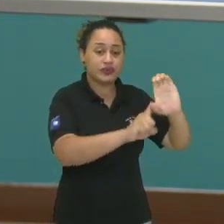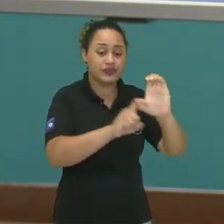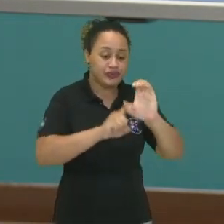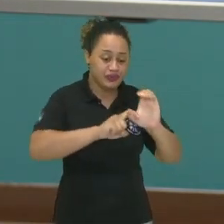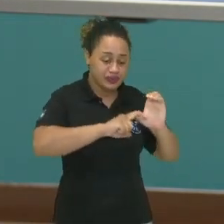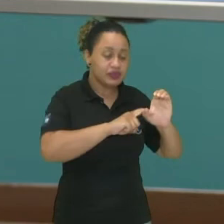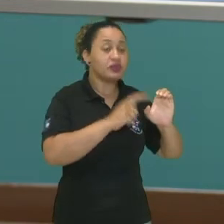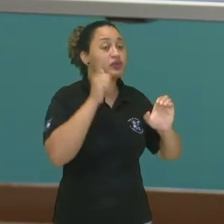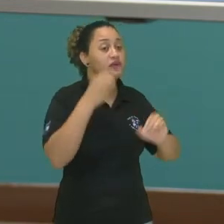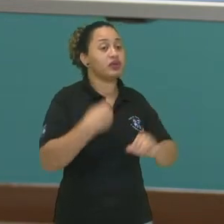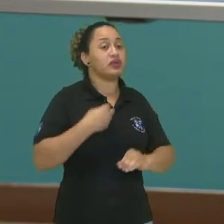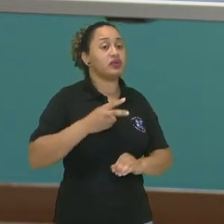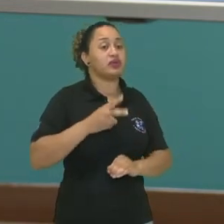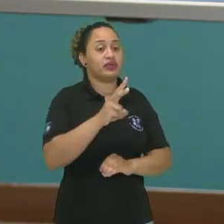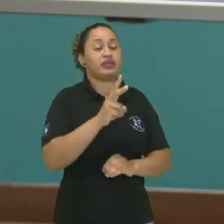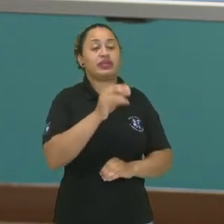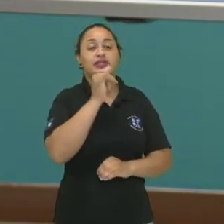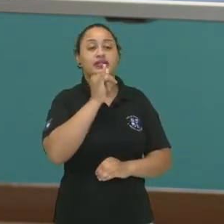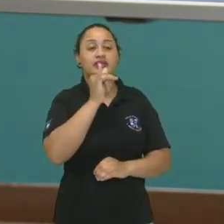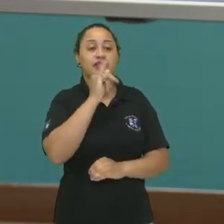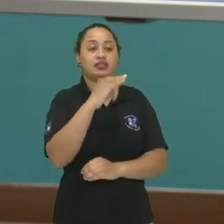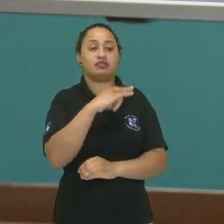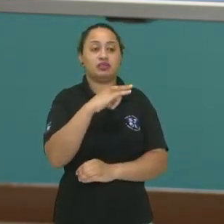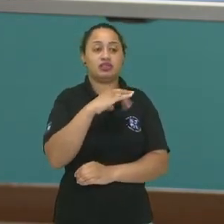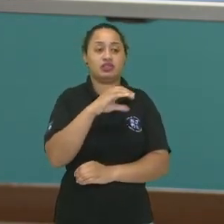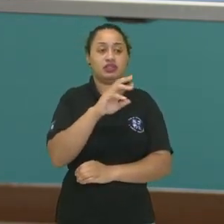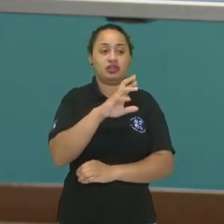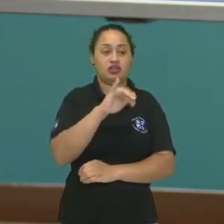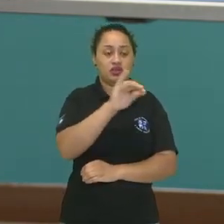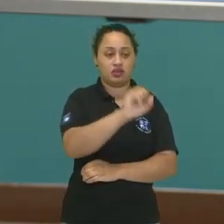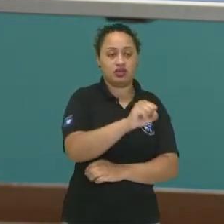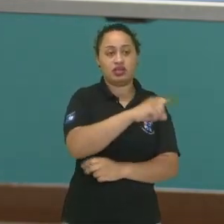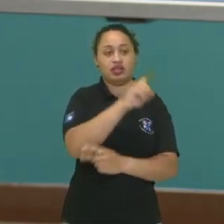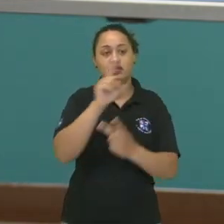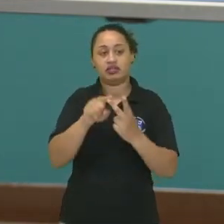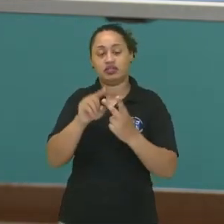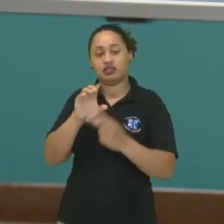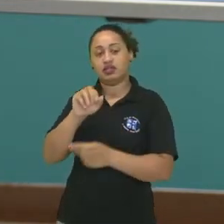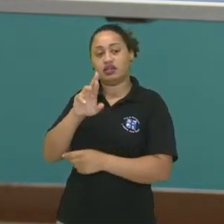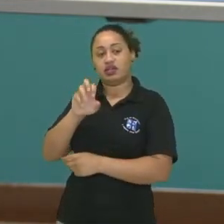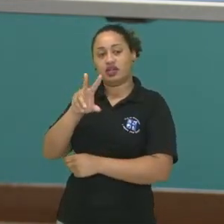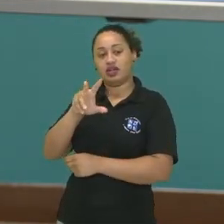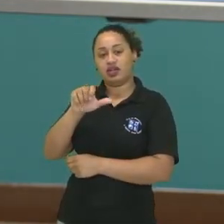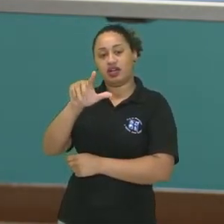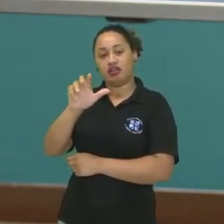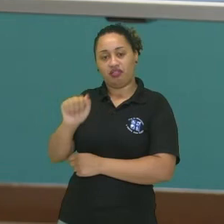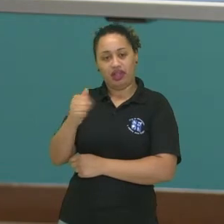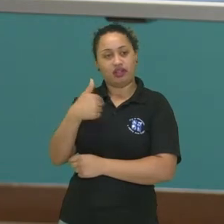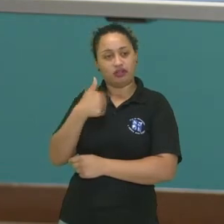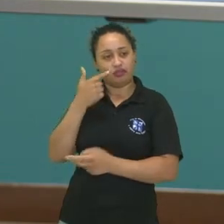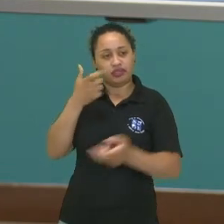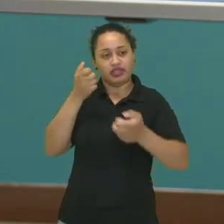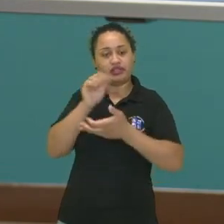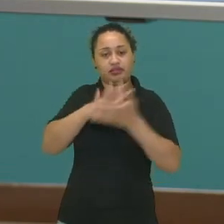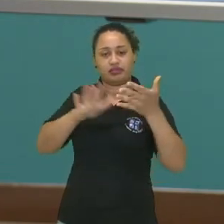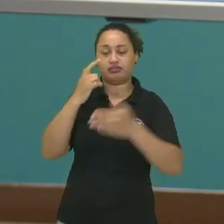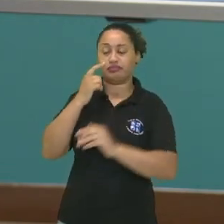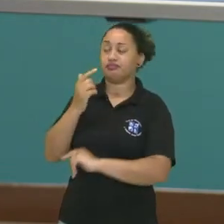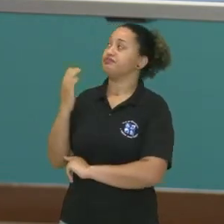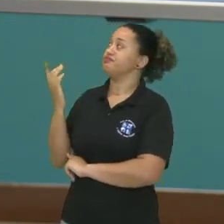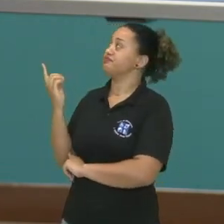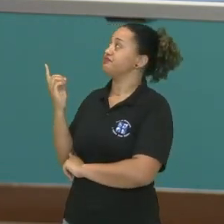sobreviver. Nós temos aqui, então, o exemplo dos corais e da caravela portuguesa, né? Então, esses indivíduos, eles